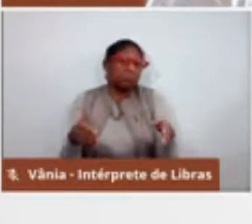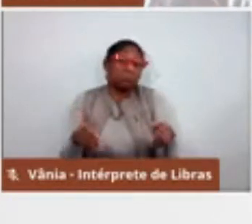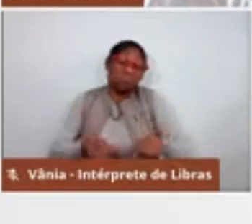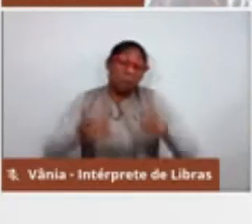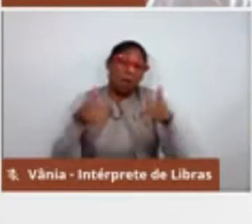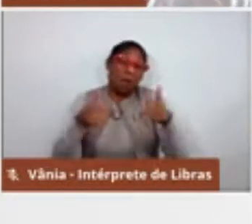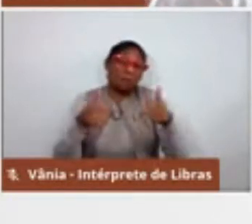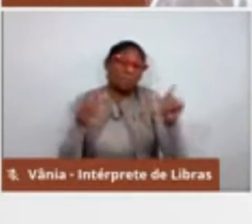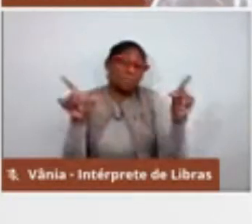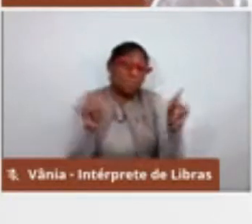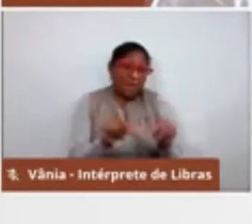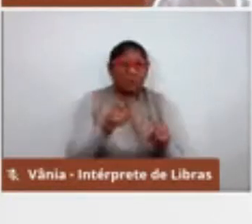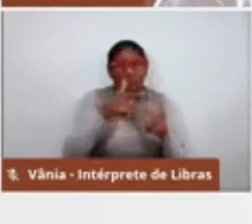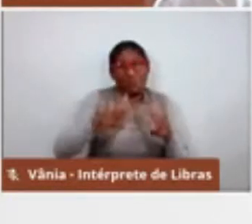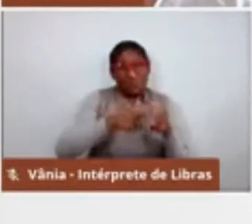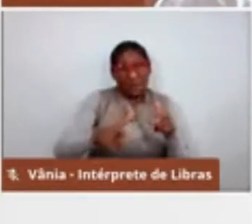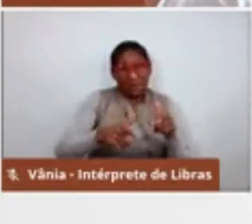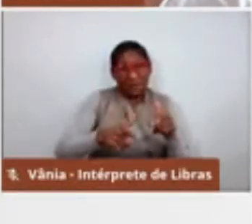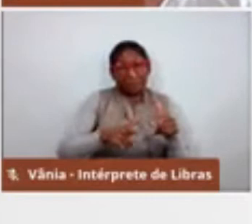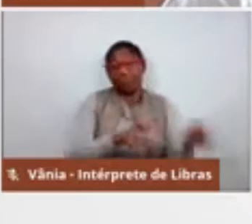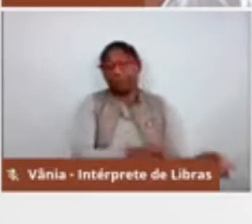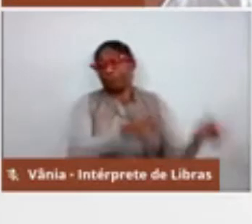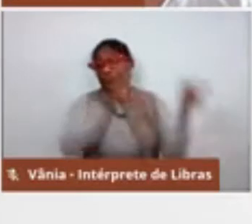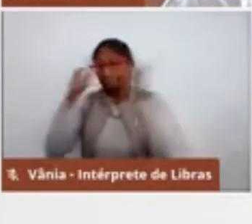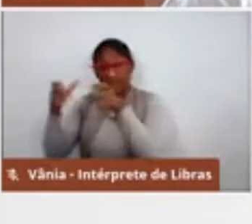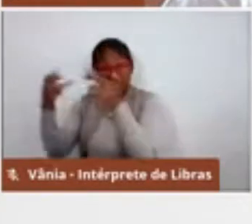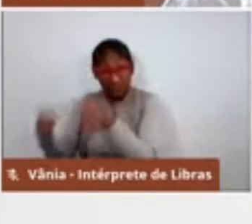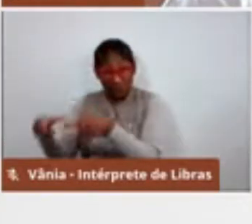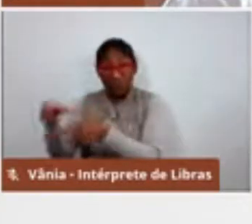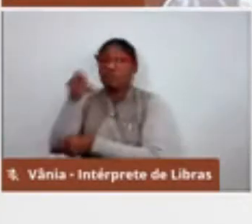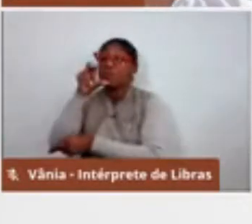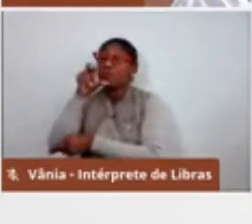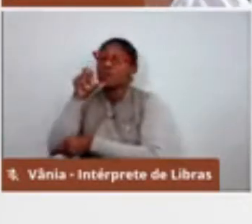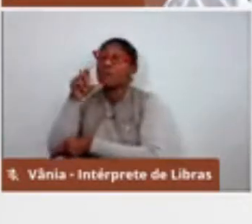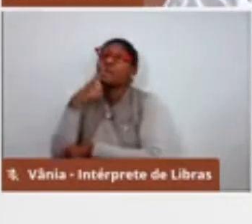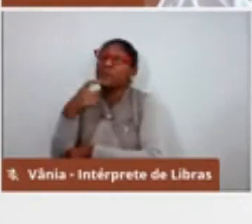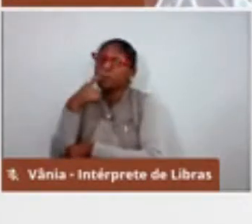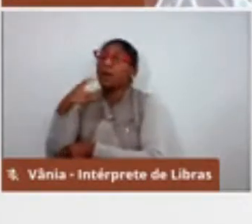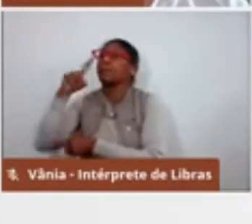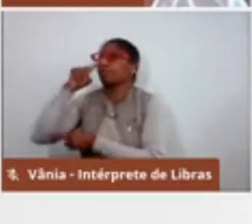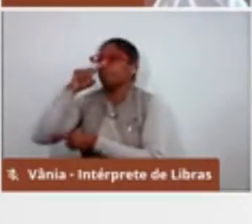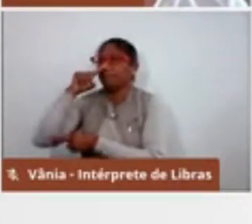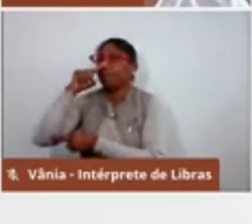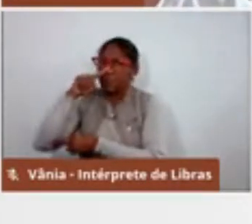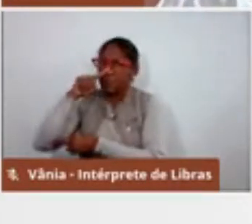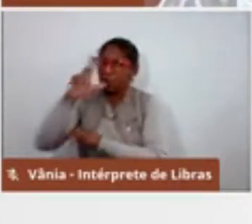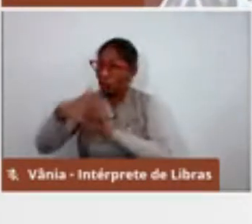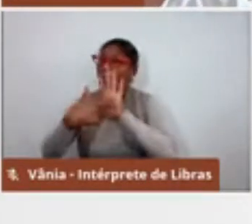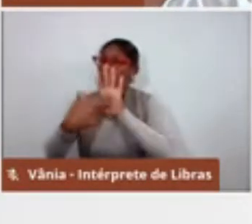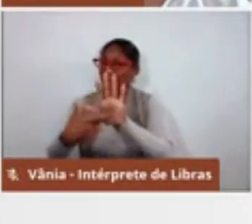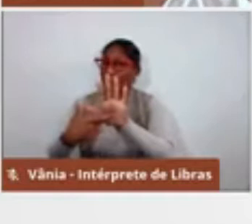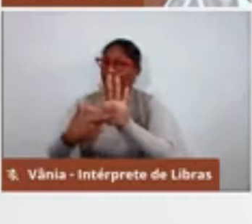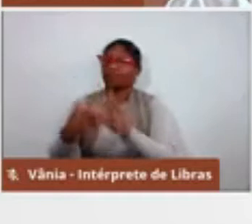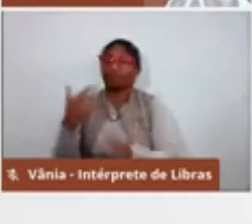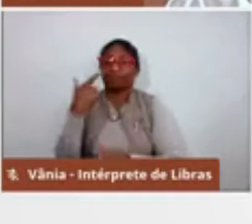risco do que o que as regiões de bandeira vermelha estão observando, pelo que nós vamos apresentar aqui logo em seguida para vocês. A